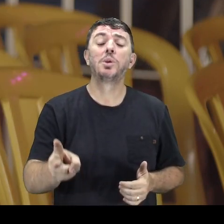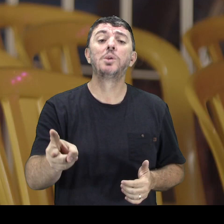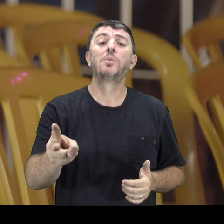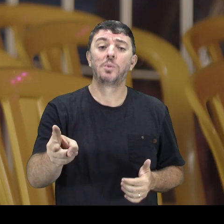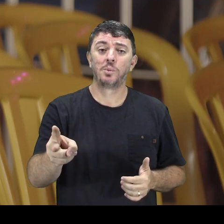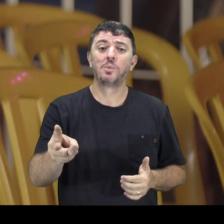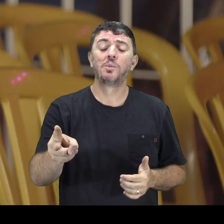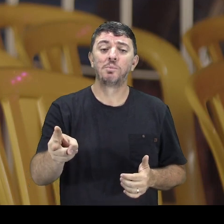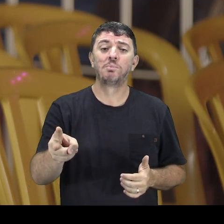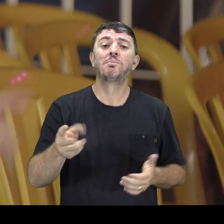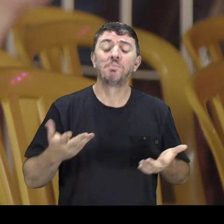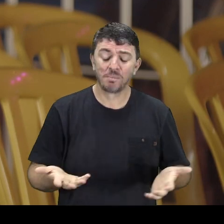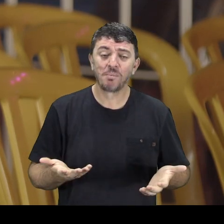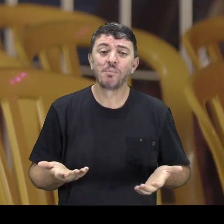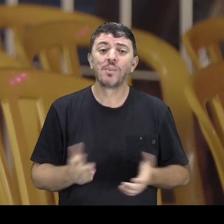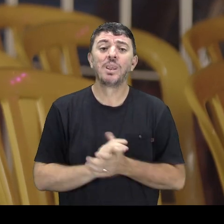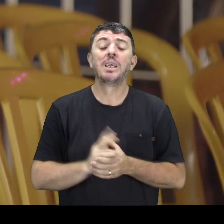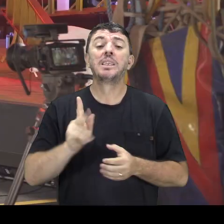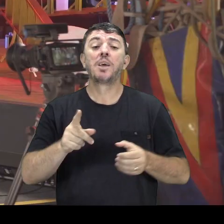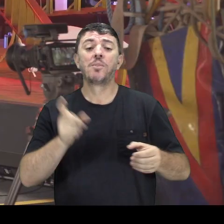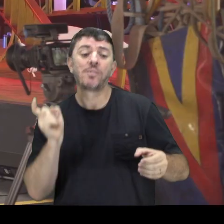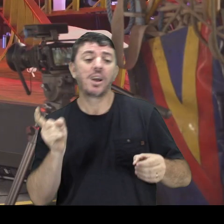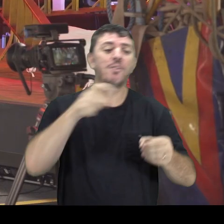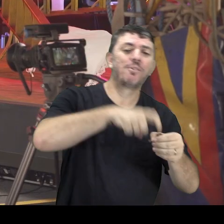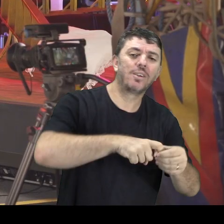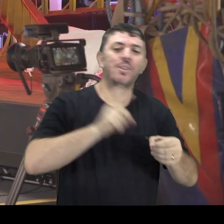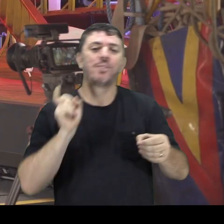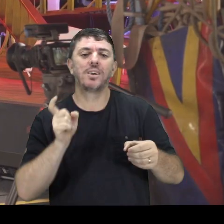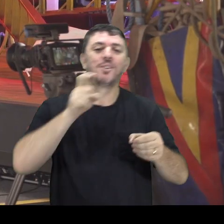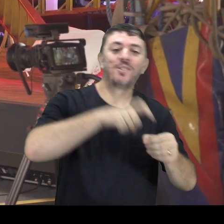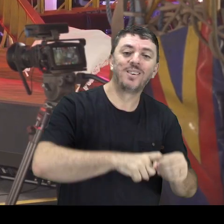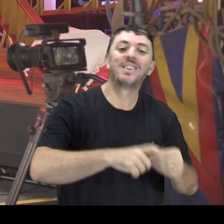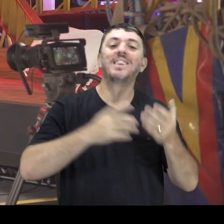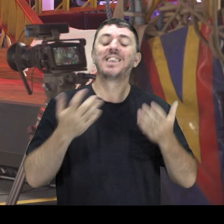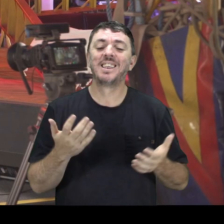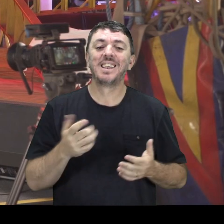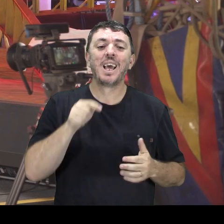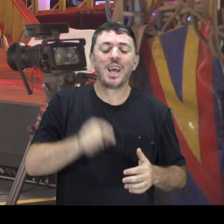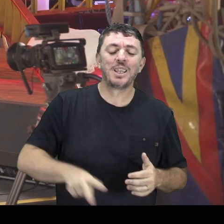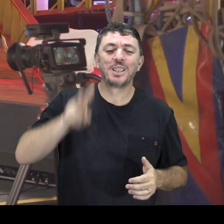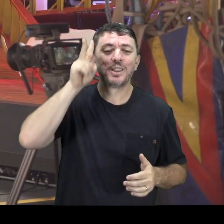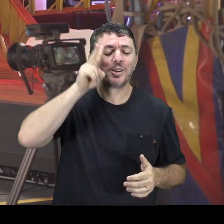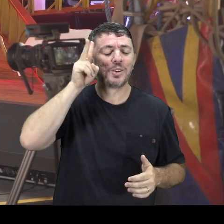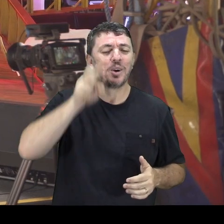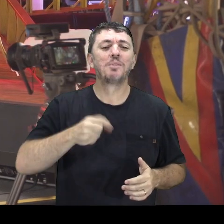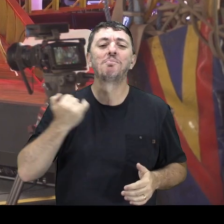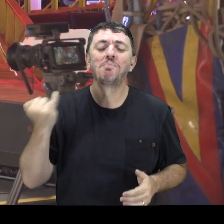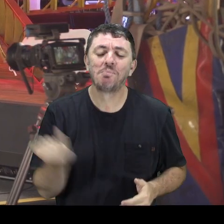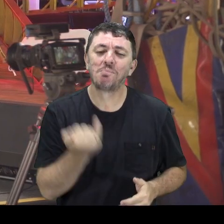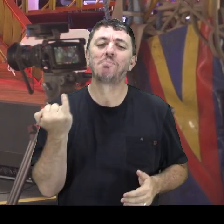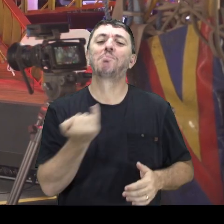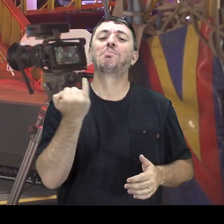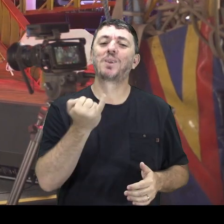deixou a gente na estrada. Sempre a gente voltou. Então, acho que isso é uma história importante de ser contada. Porque,